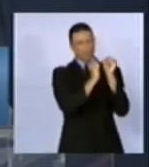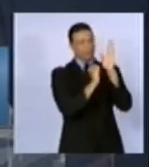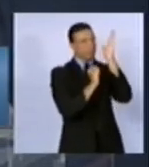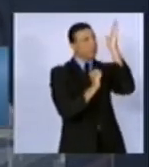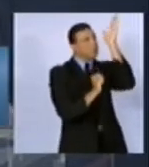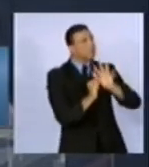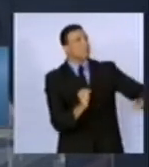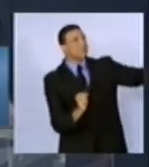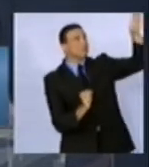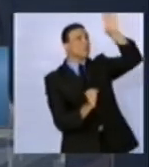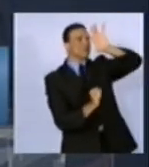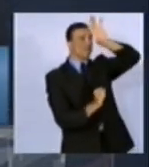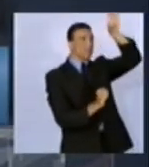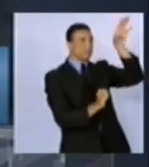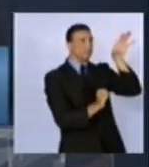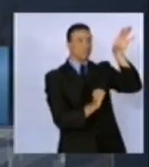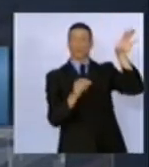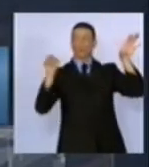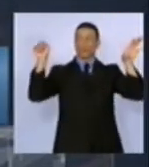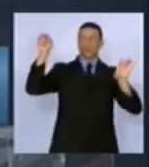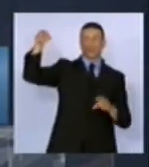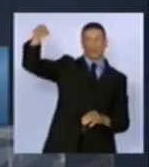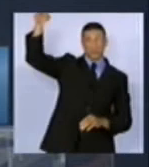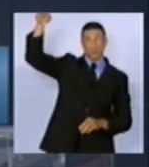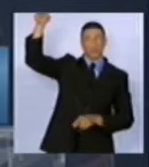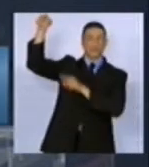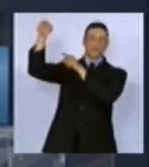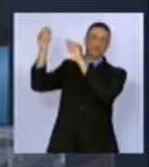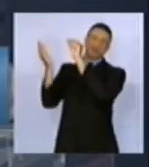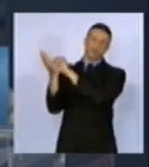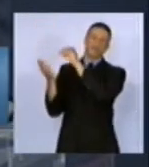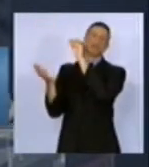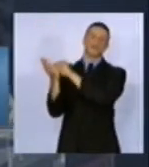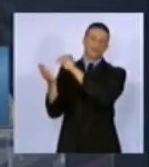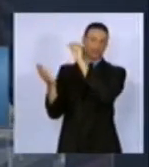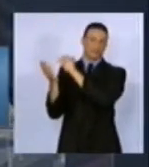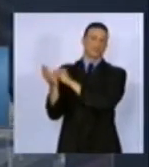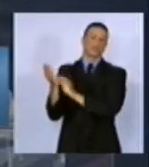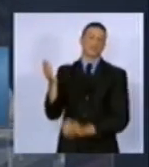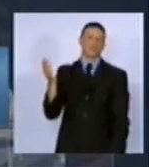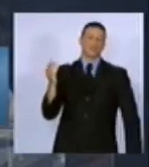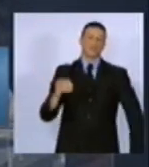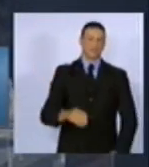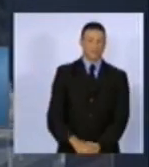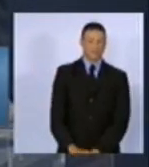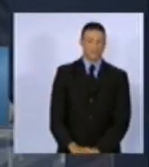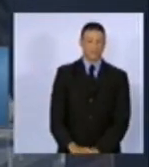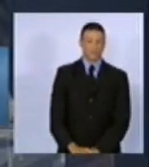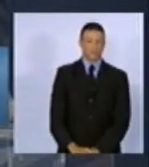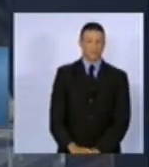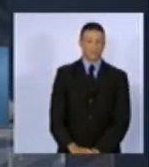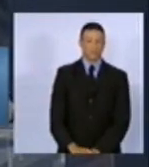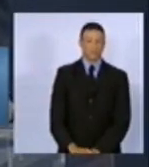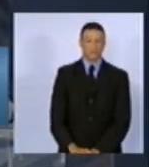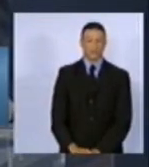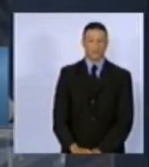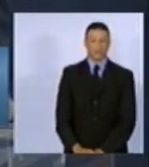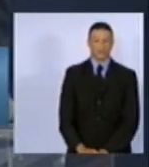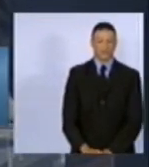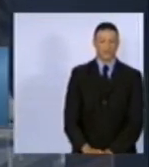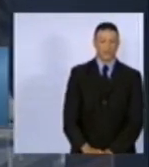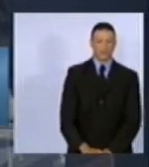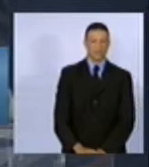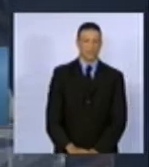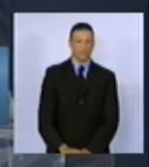do país e na região Nordeste Ainda temos muito a dever ao setor primário Oi aqui é uma estratificação dos fornecedores